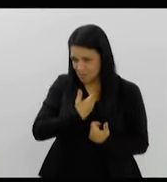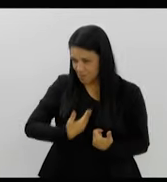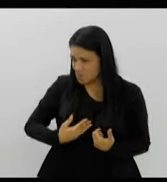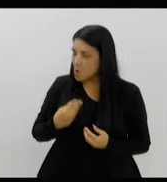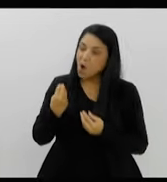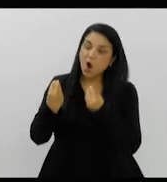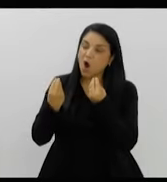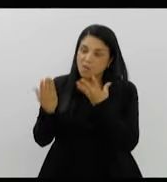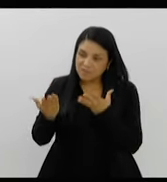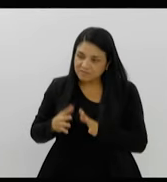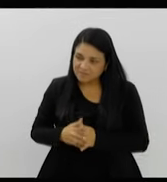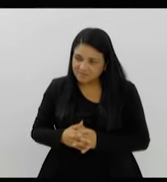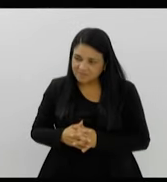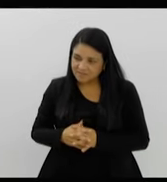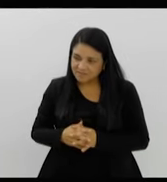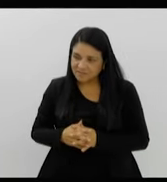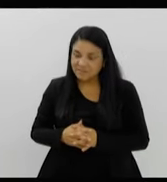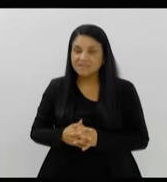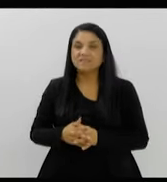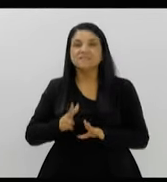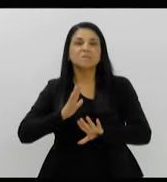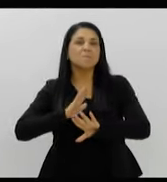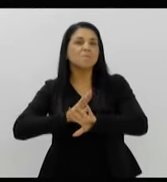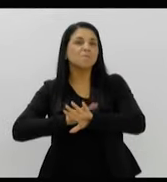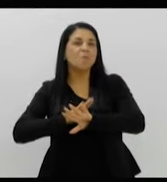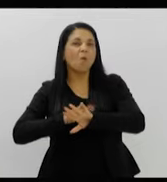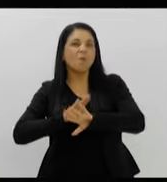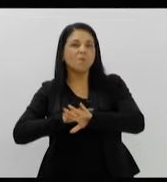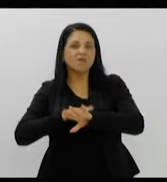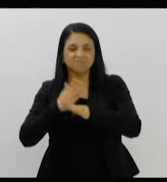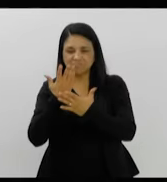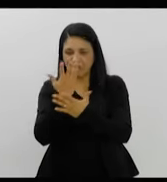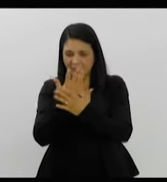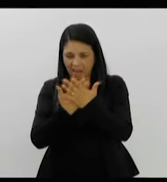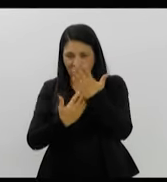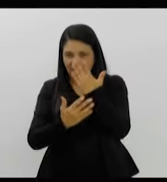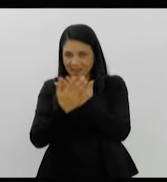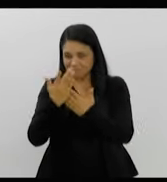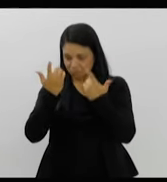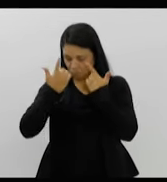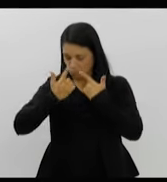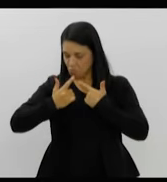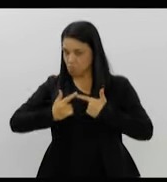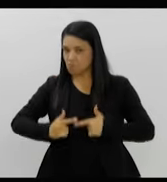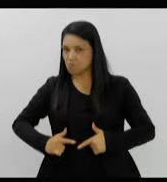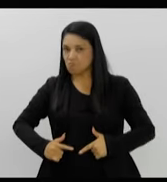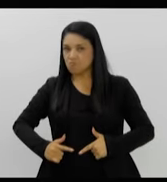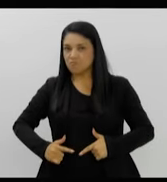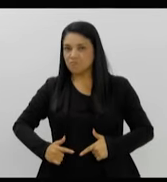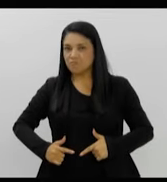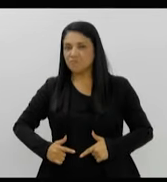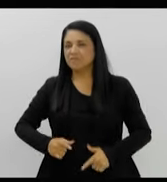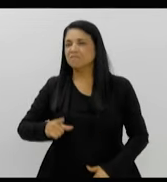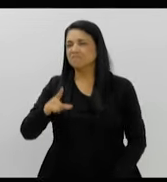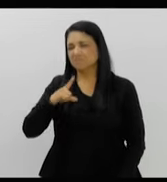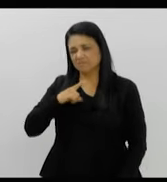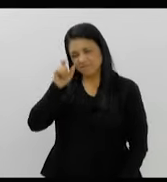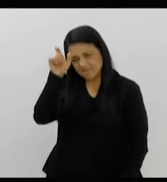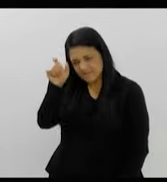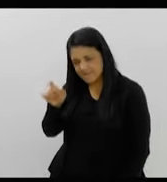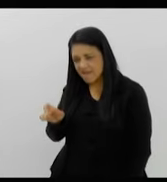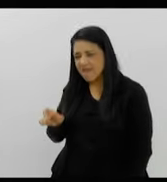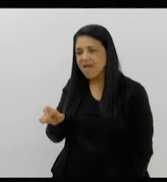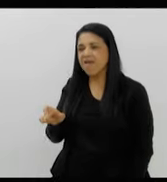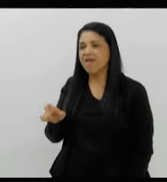pais nesse momento você quer lavar as mãos como PCI Pilatos você tem tudo a ver com